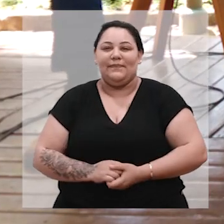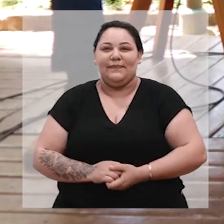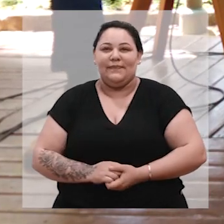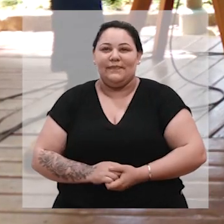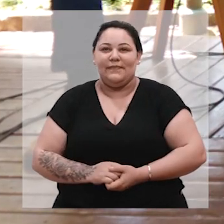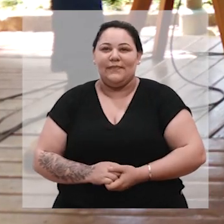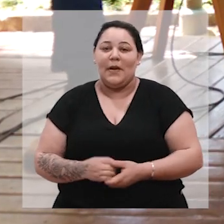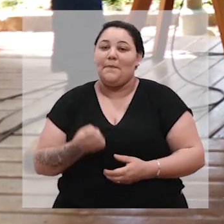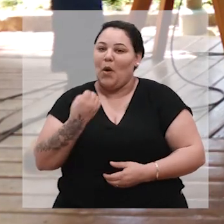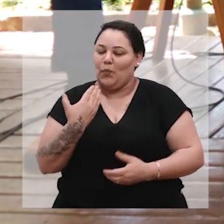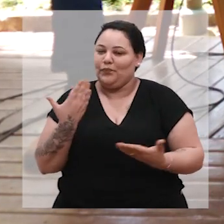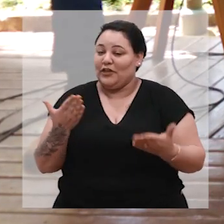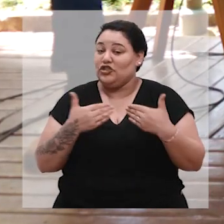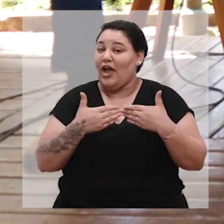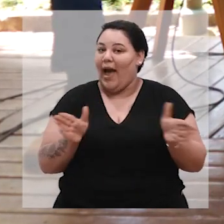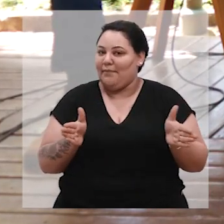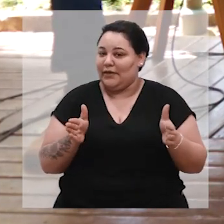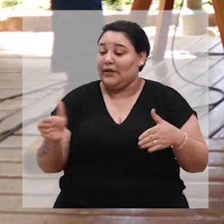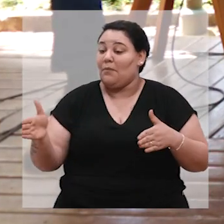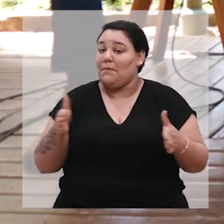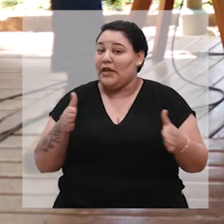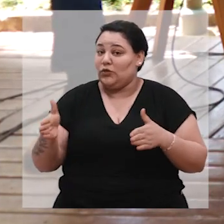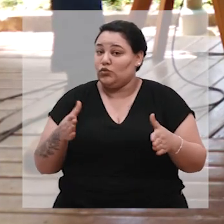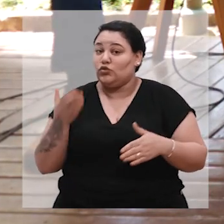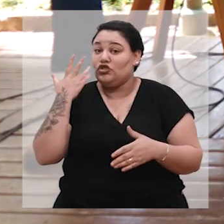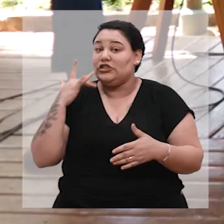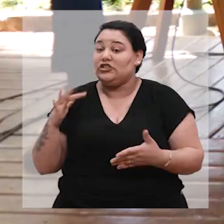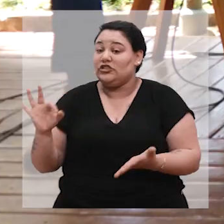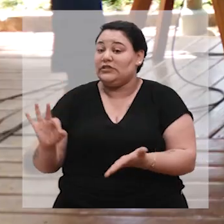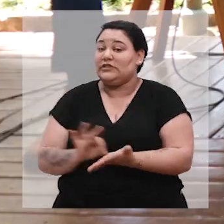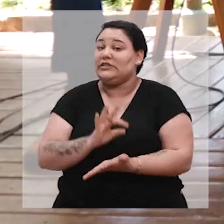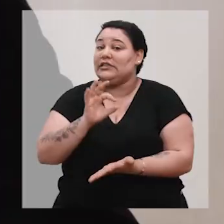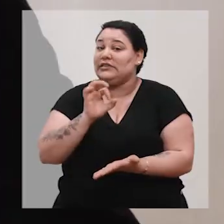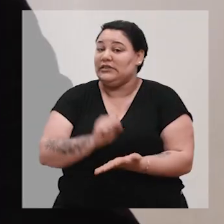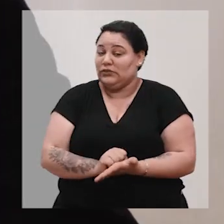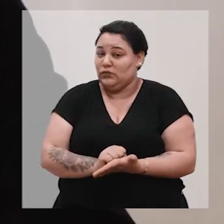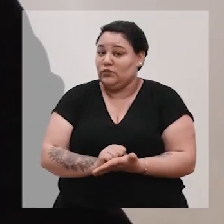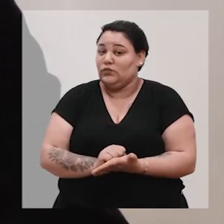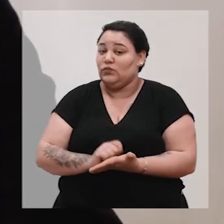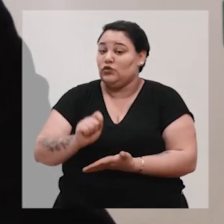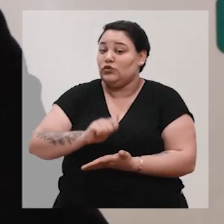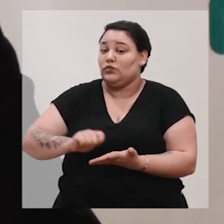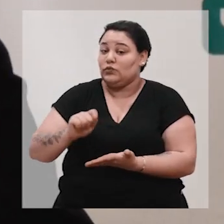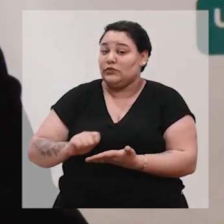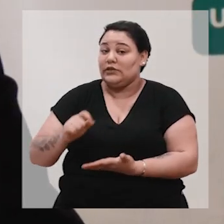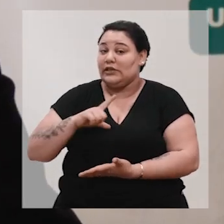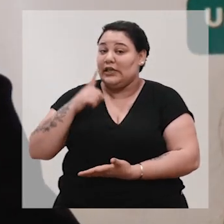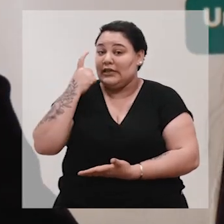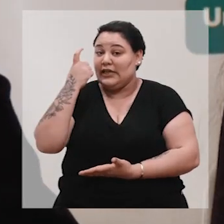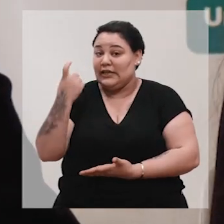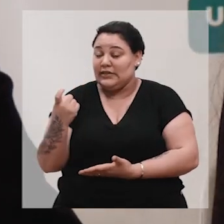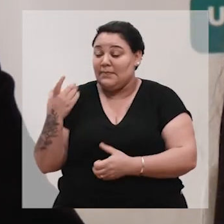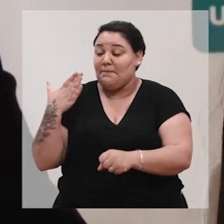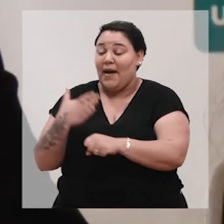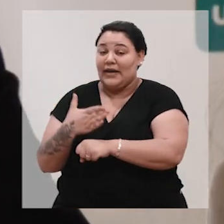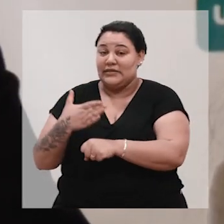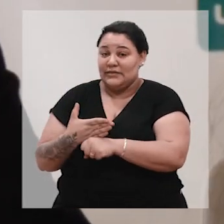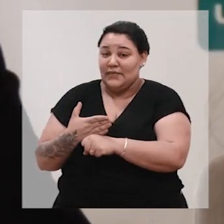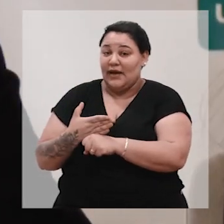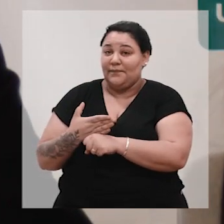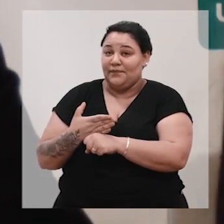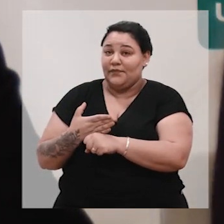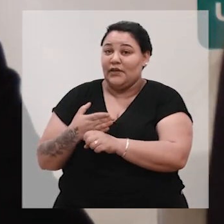Natasha? Bom, então a gente abre um período de inscrição, né, para os autores que têm interesse de estar participando das sessões